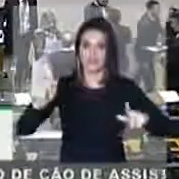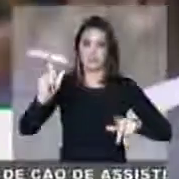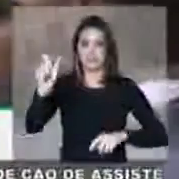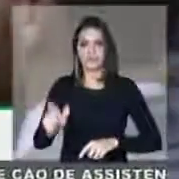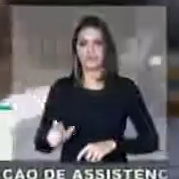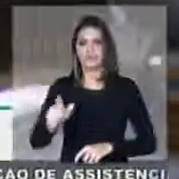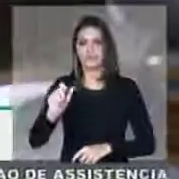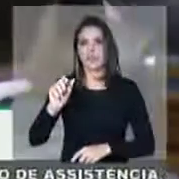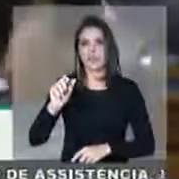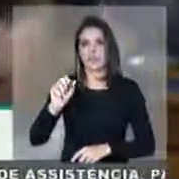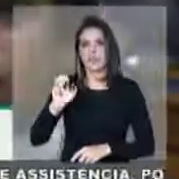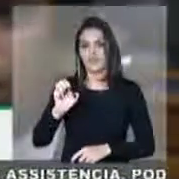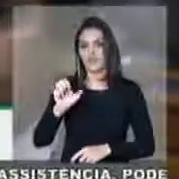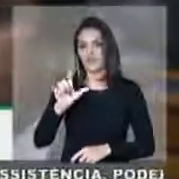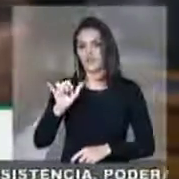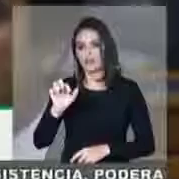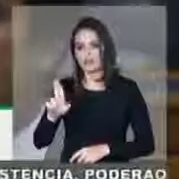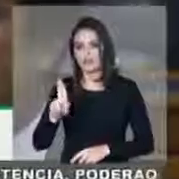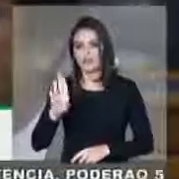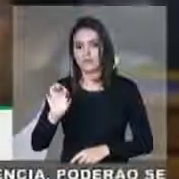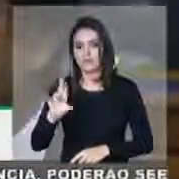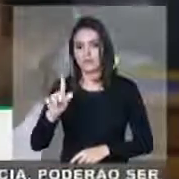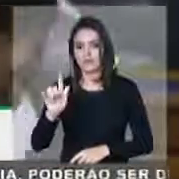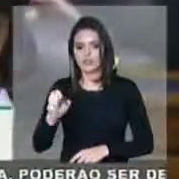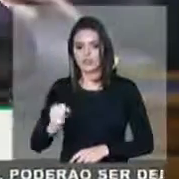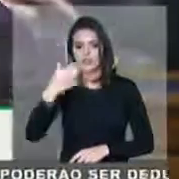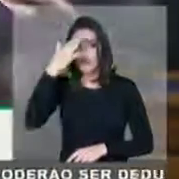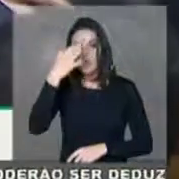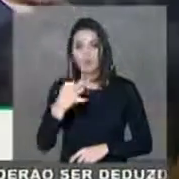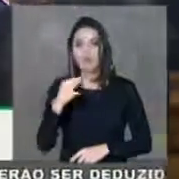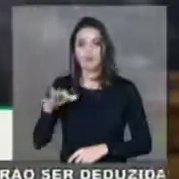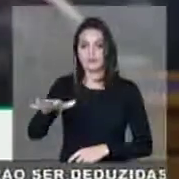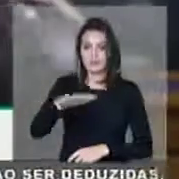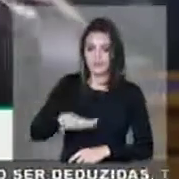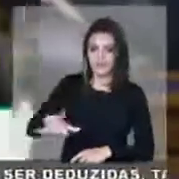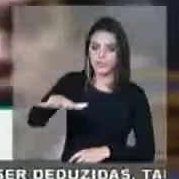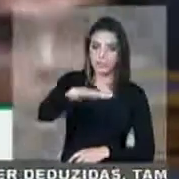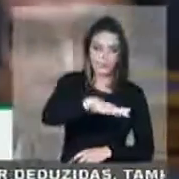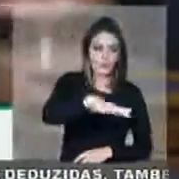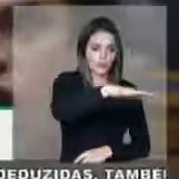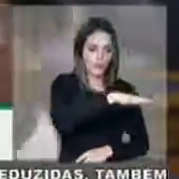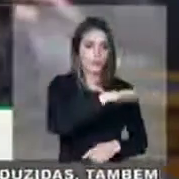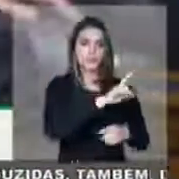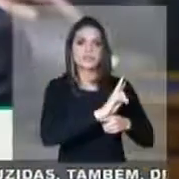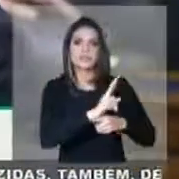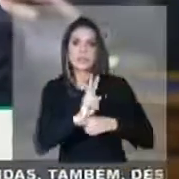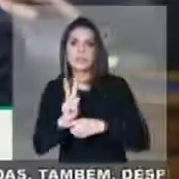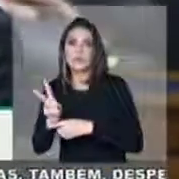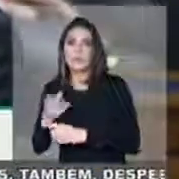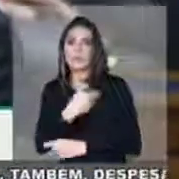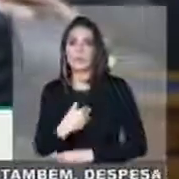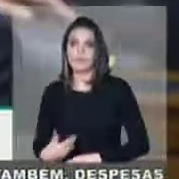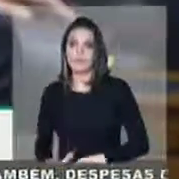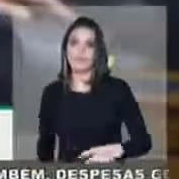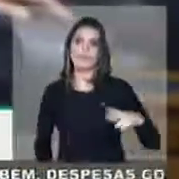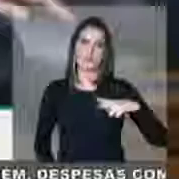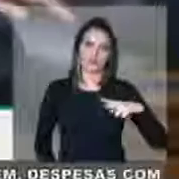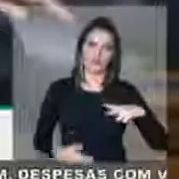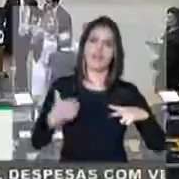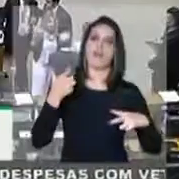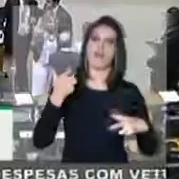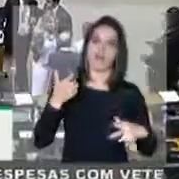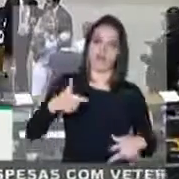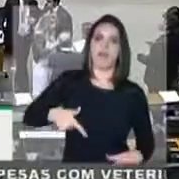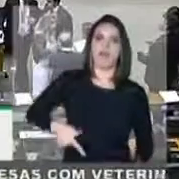o deputado Eli Borges entende que os setores da segurança pública e privada devam ter arma,